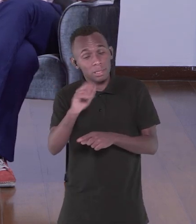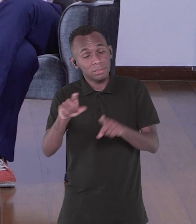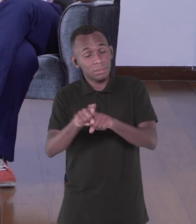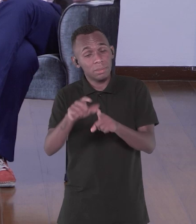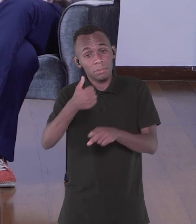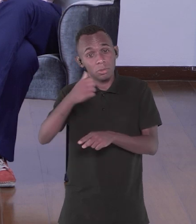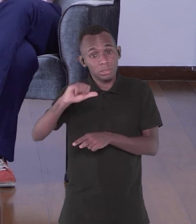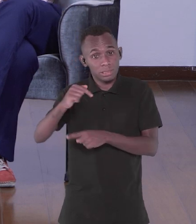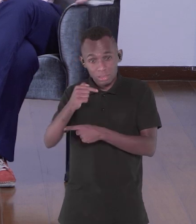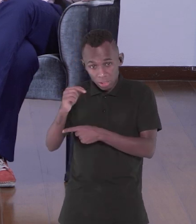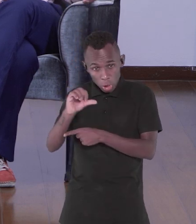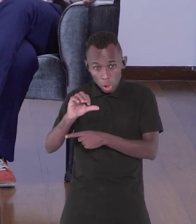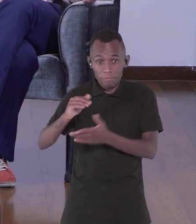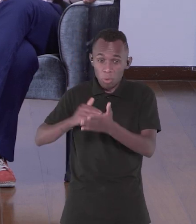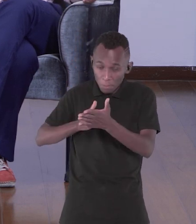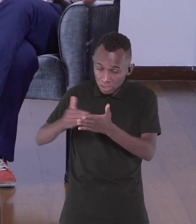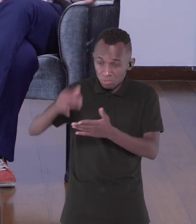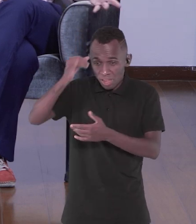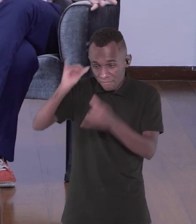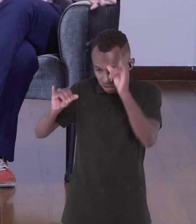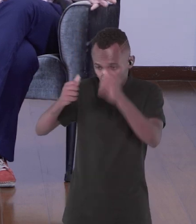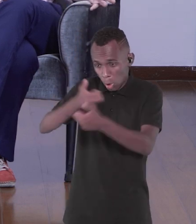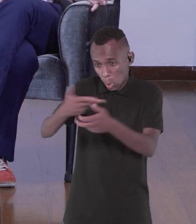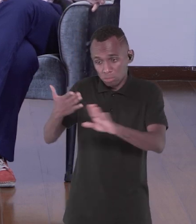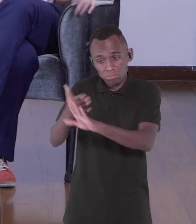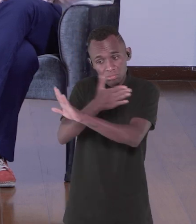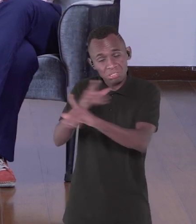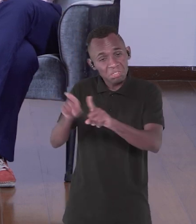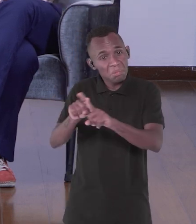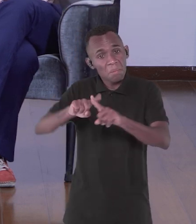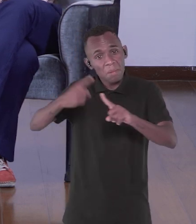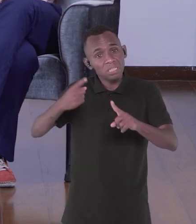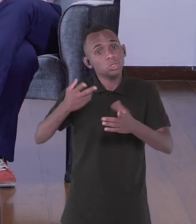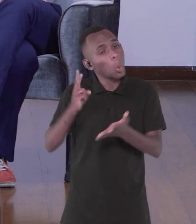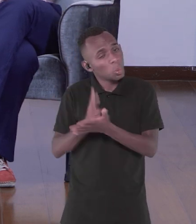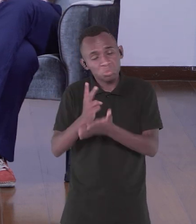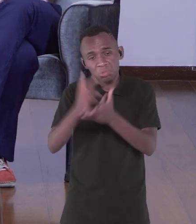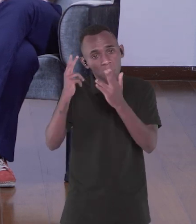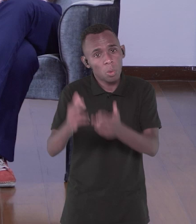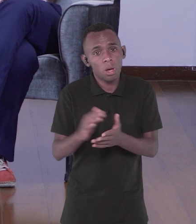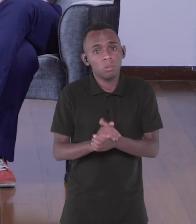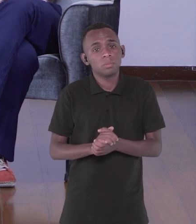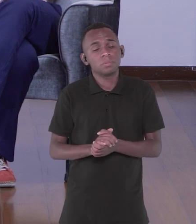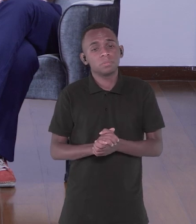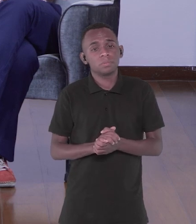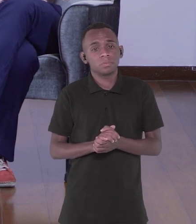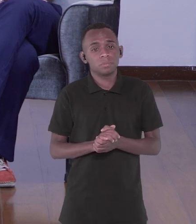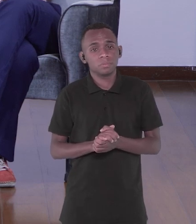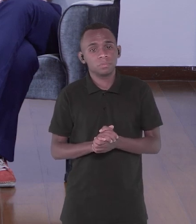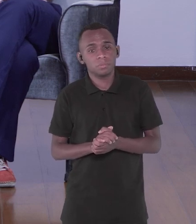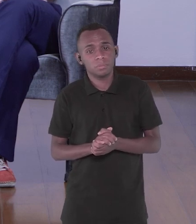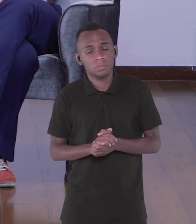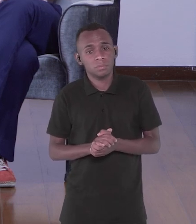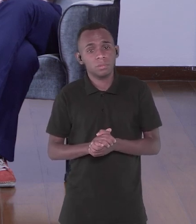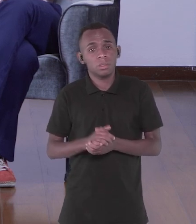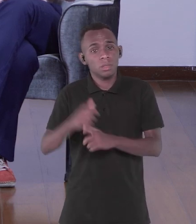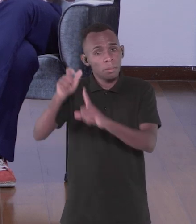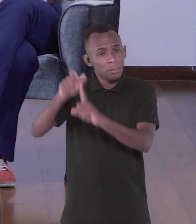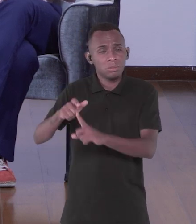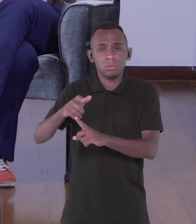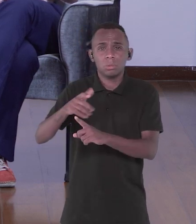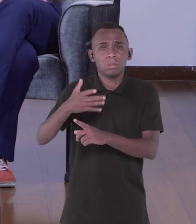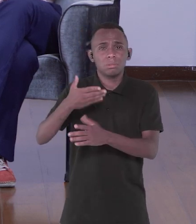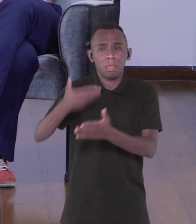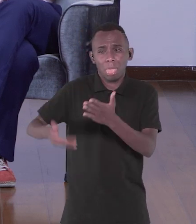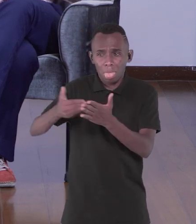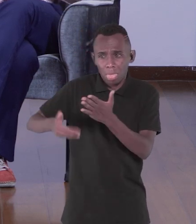79, basicamente, e está lá, e o regime continua. O Assad perdeu todo o dinheiro que ele tinha na Suíça,